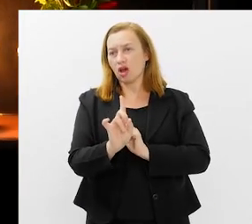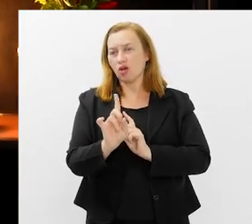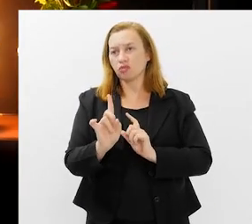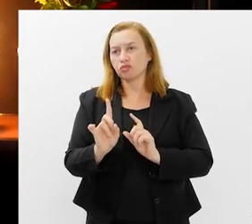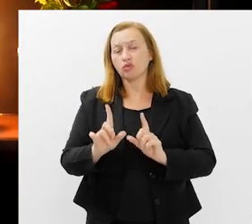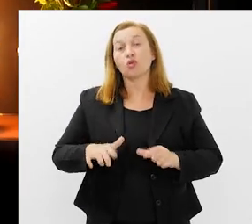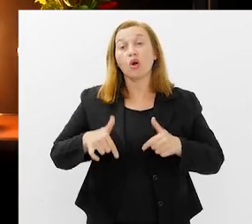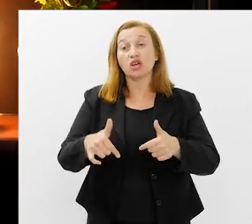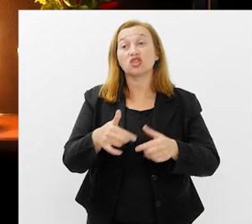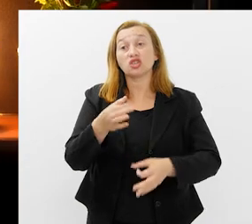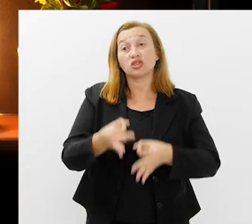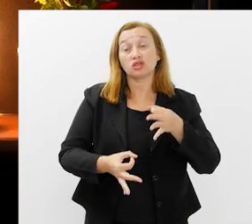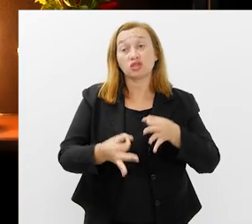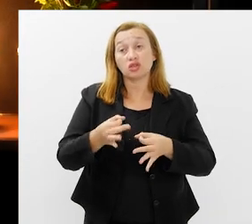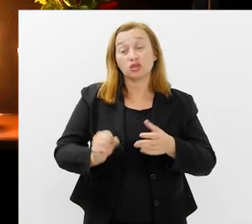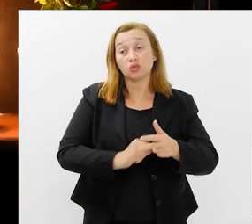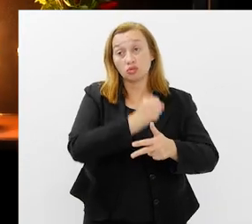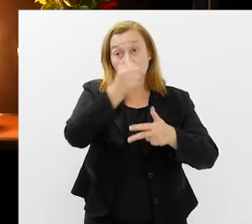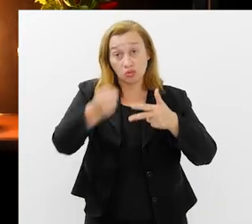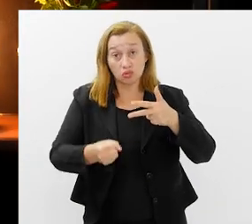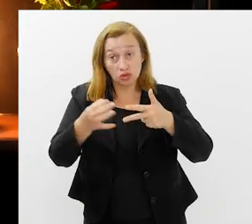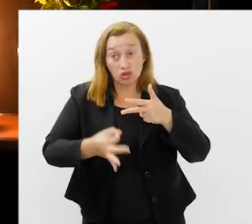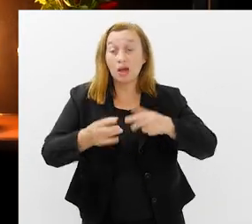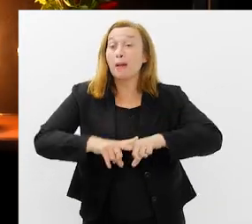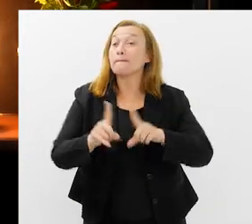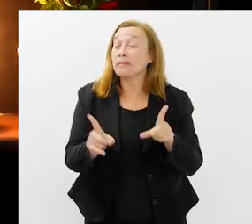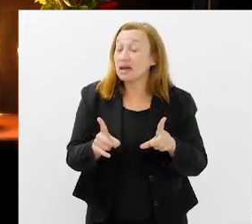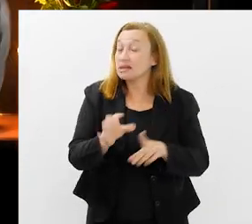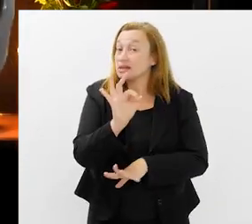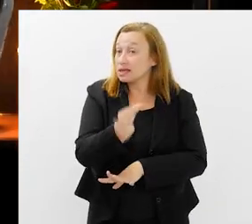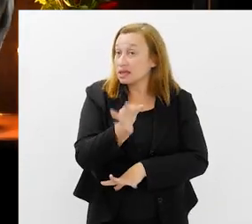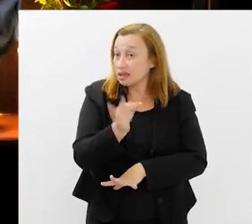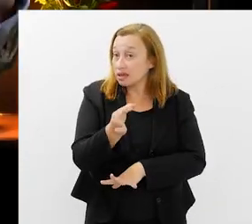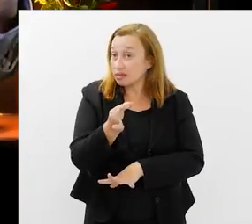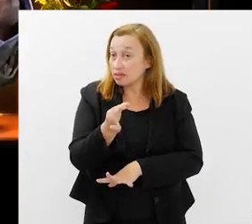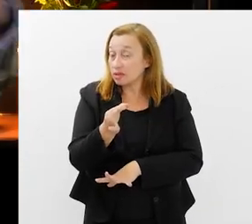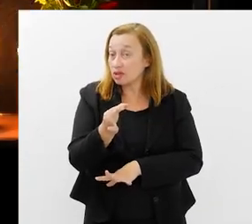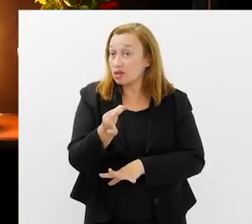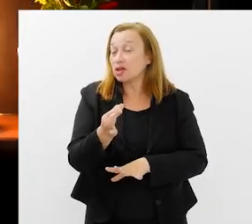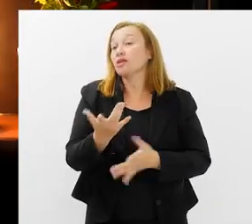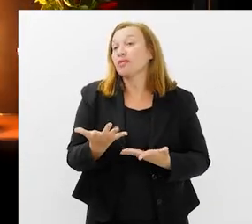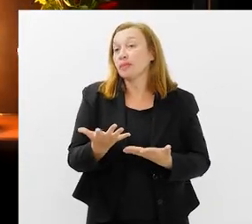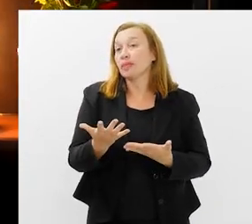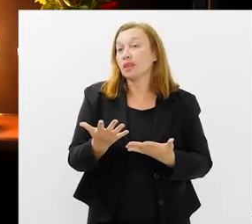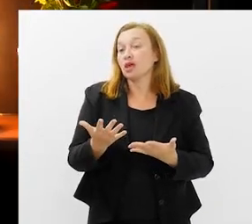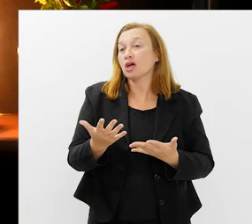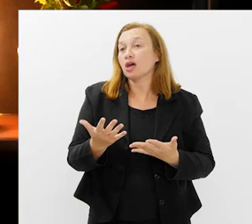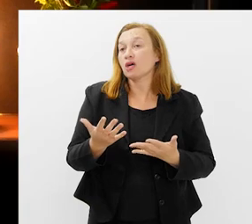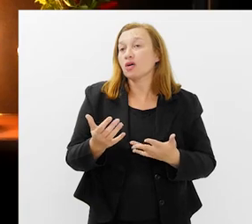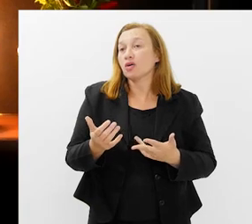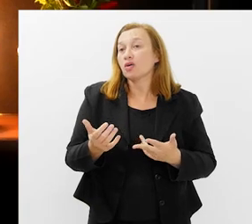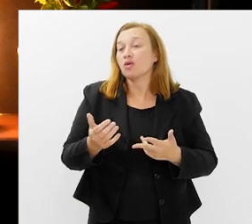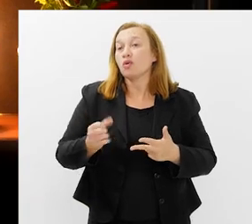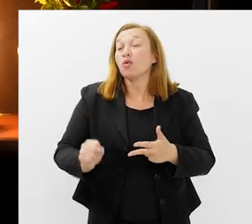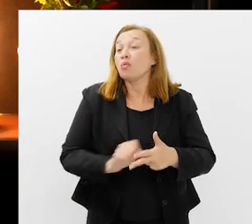em atos do Poder Executivo, mas efetivamente, diante da omissão do Poder Executivo, o Poder Judiciário tem que atuar. Como